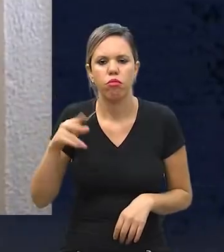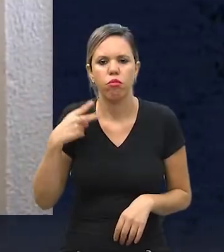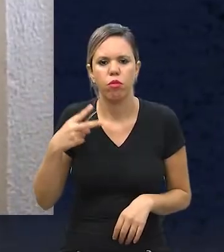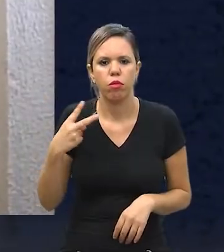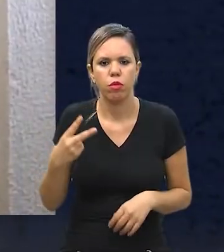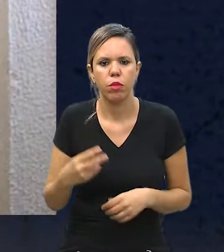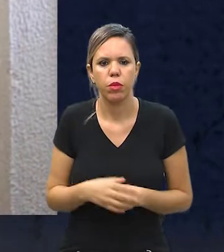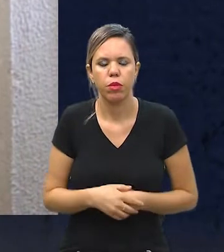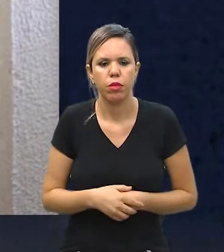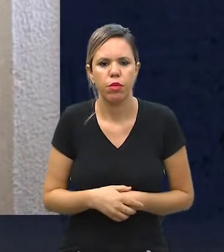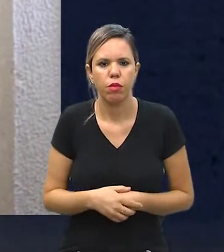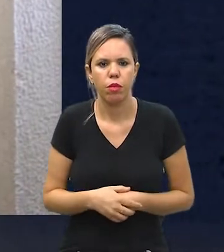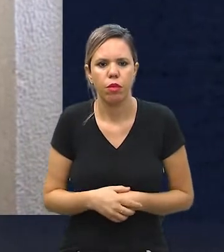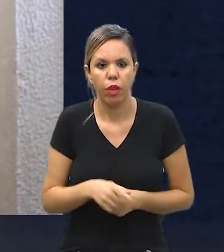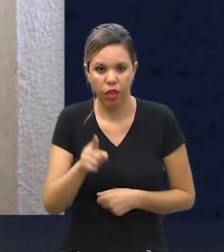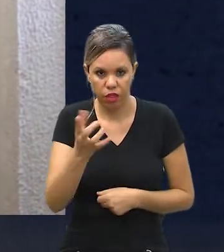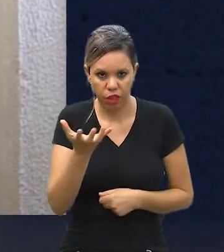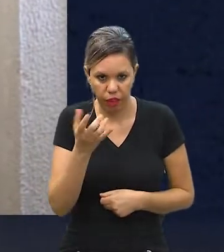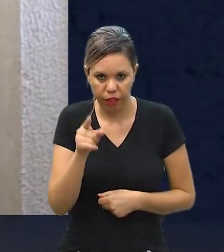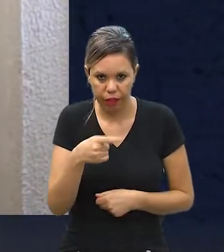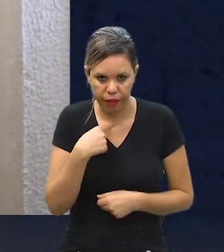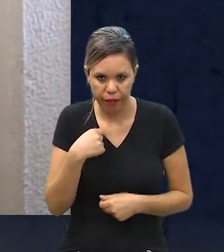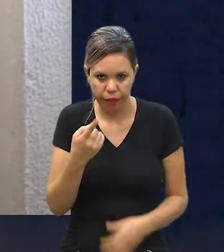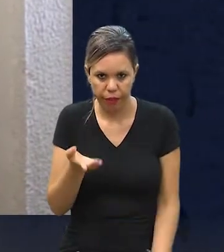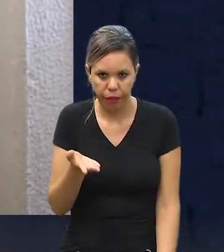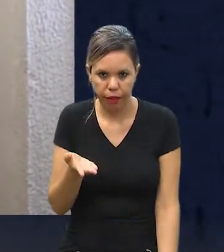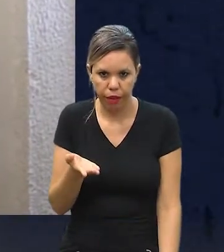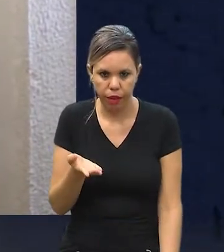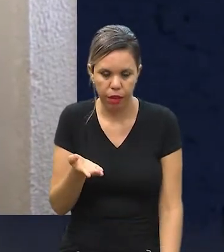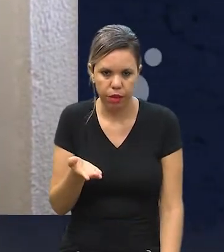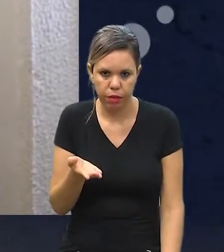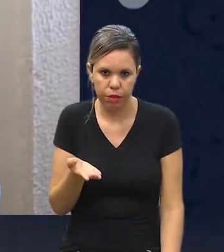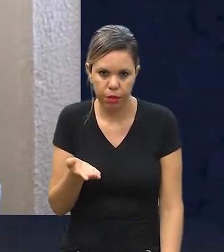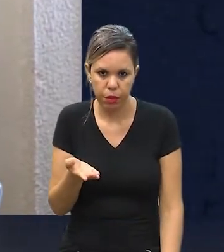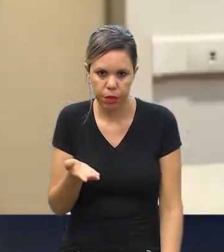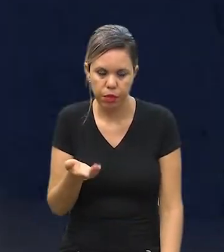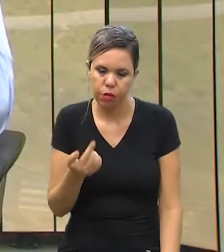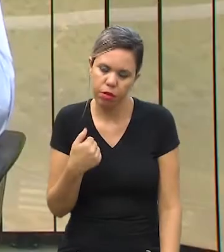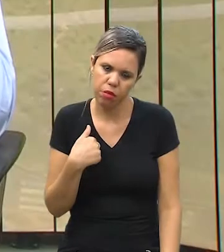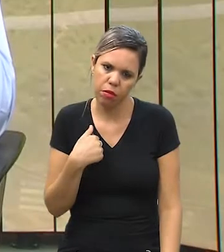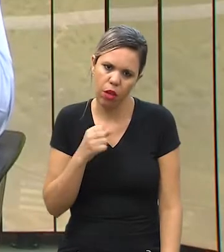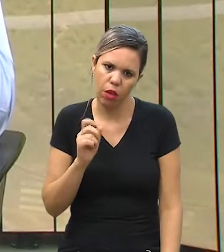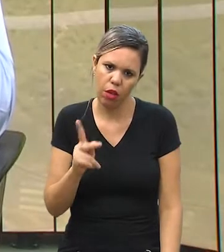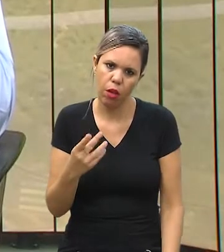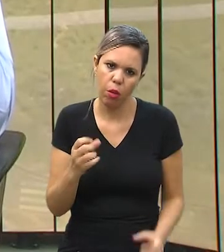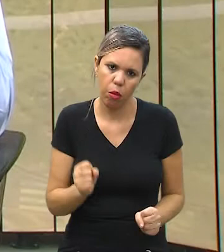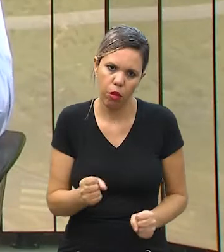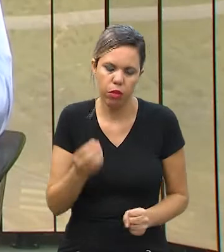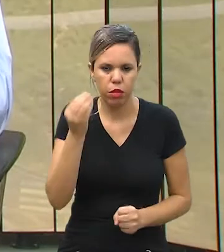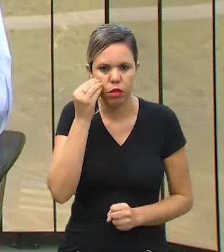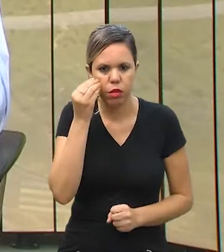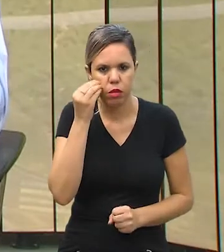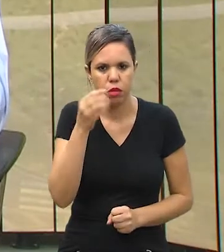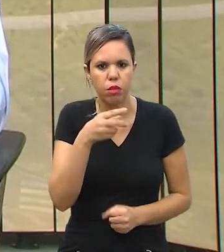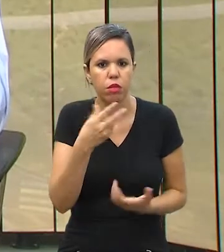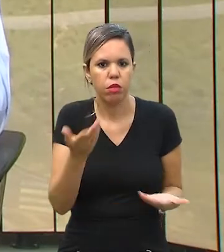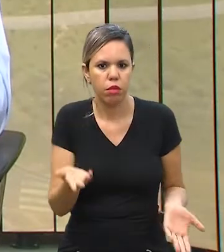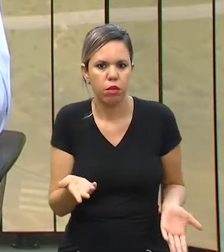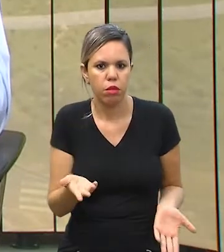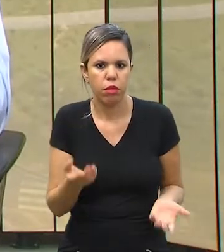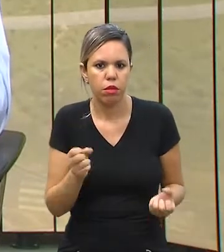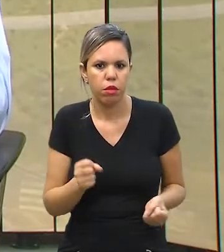vereador, tal. Pô, é o que você quer? É o que você... Eu falei, não quero, mas a gente poderia tentar e ver o que dá,